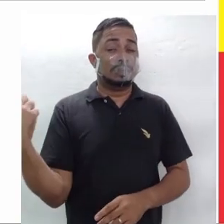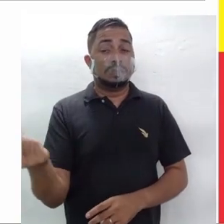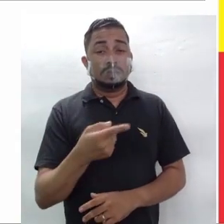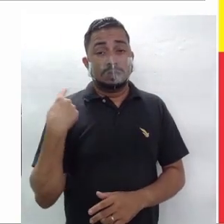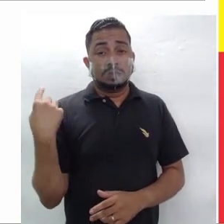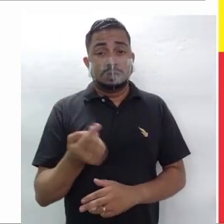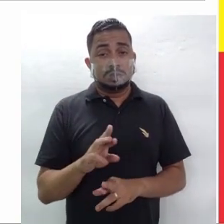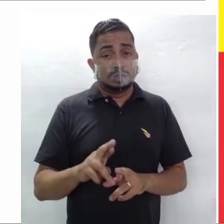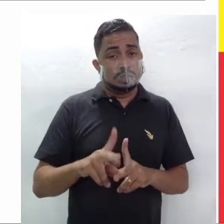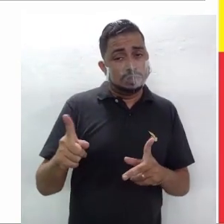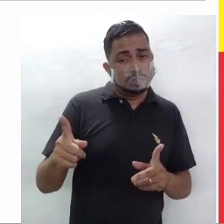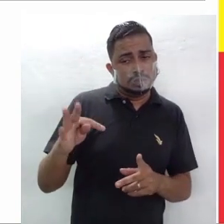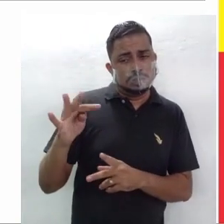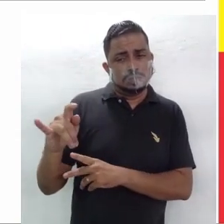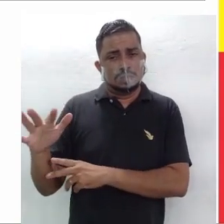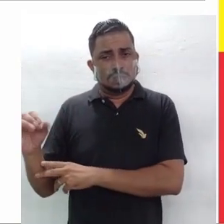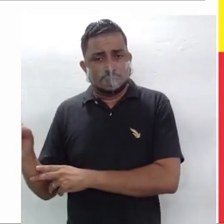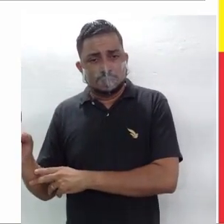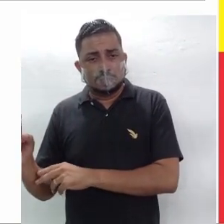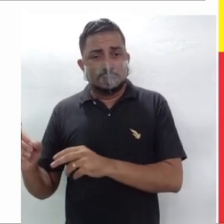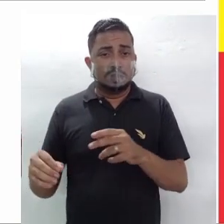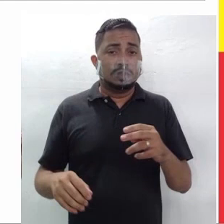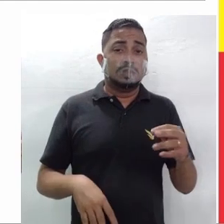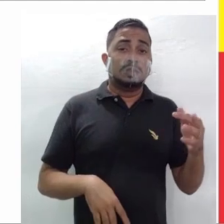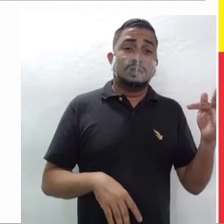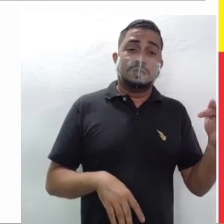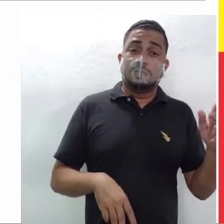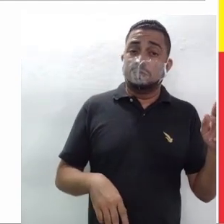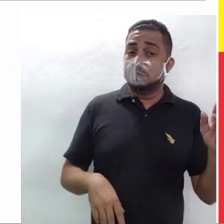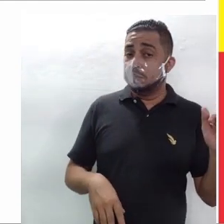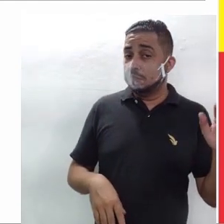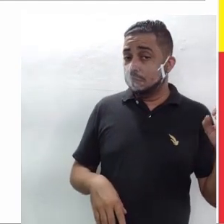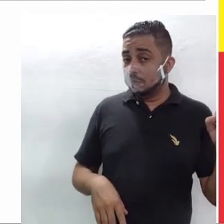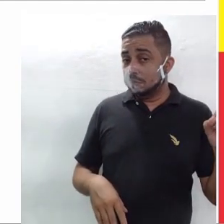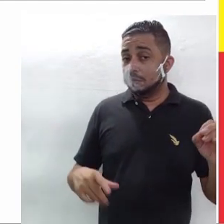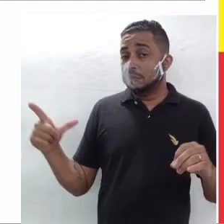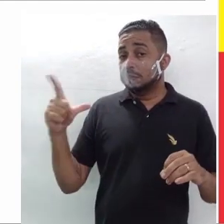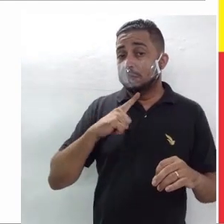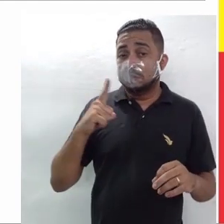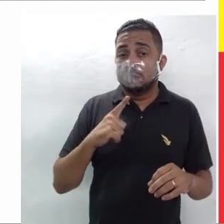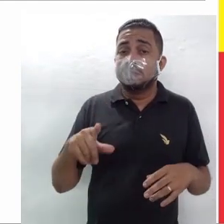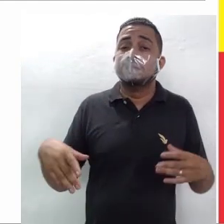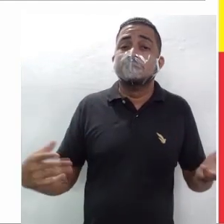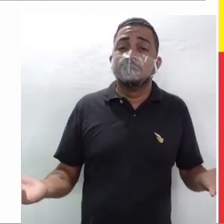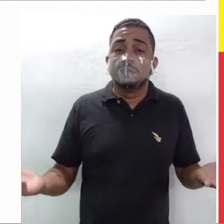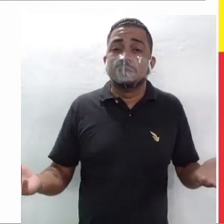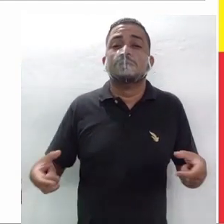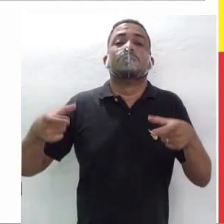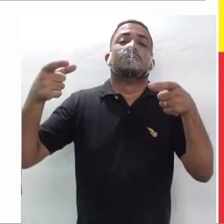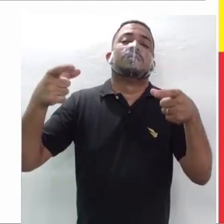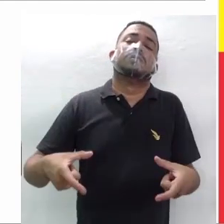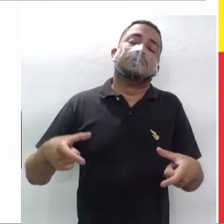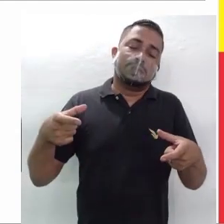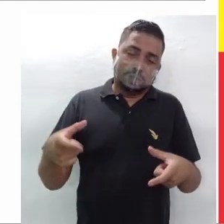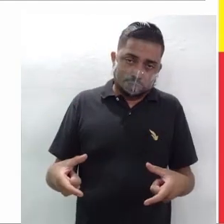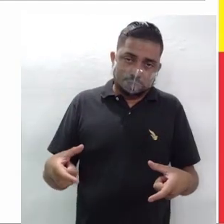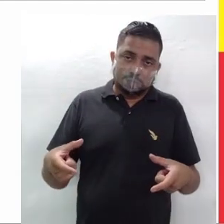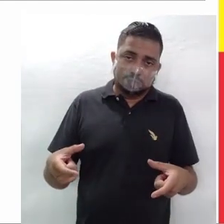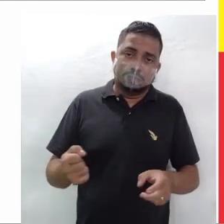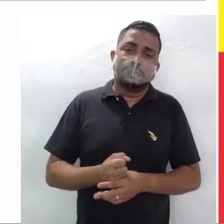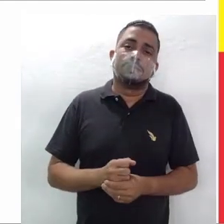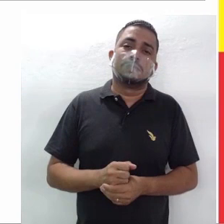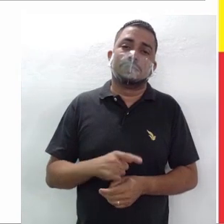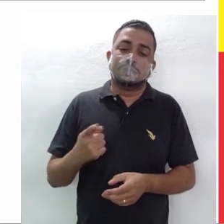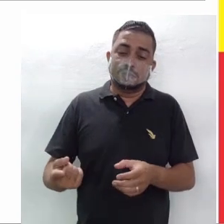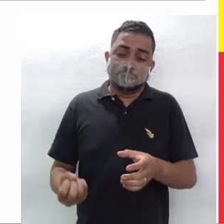diferença entre os tufões e os furacões, na realidade, vai ser o local onde